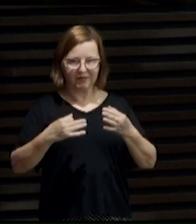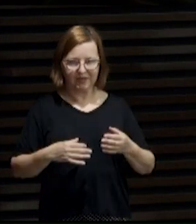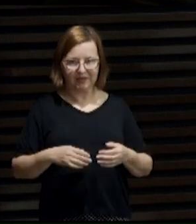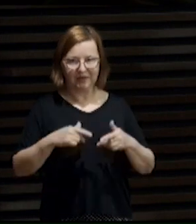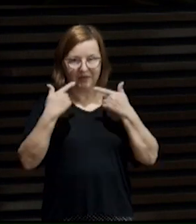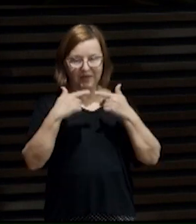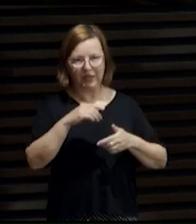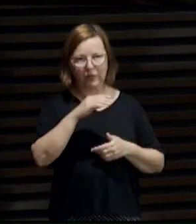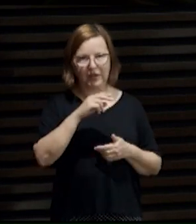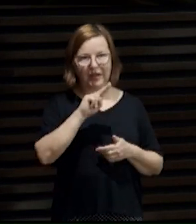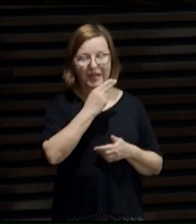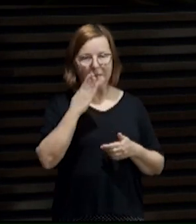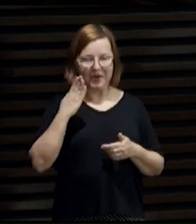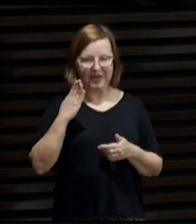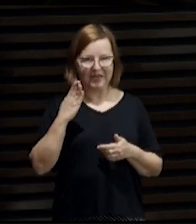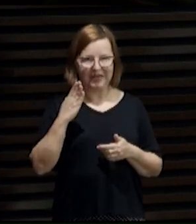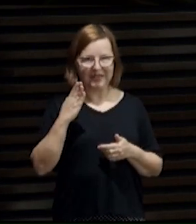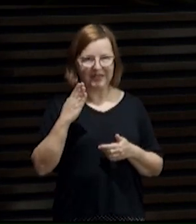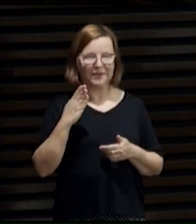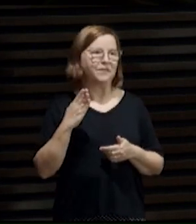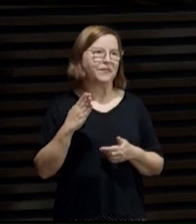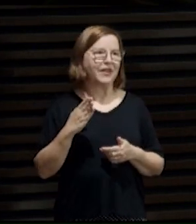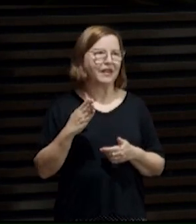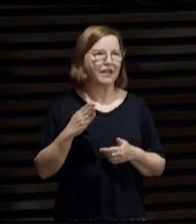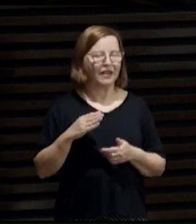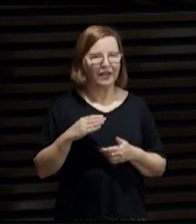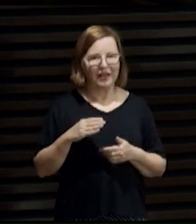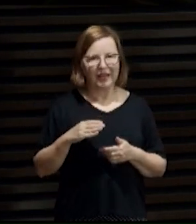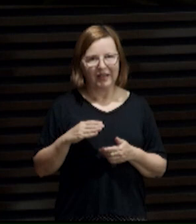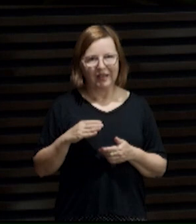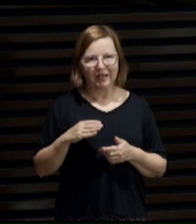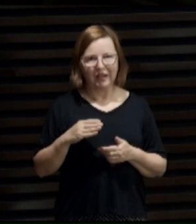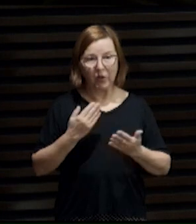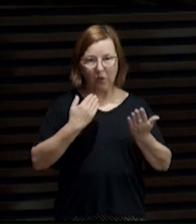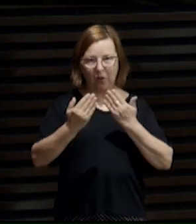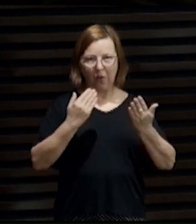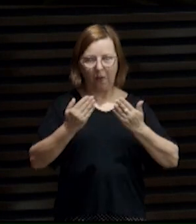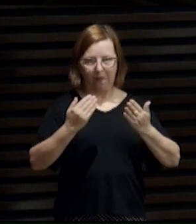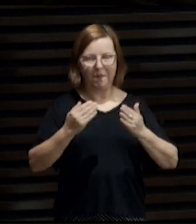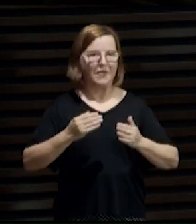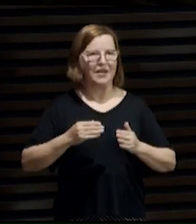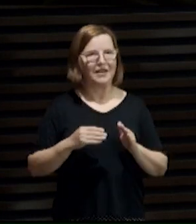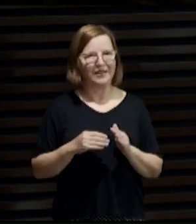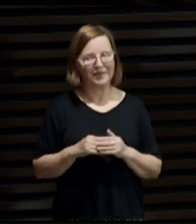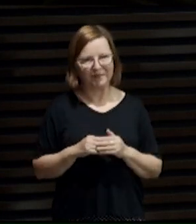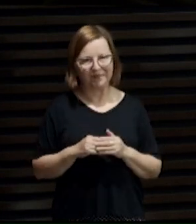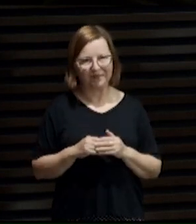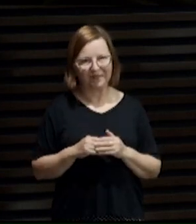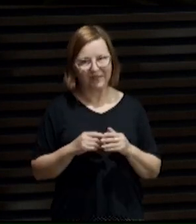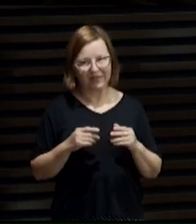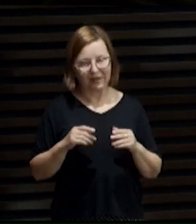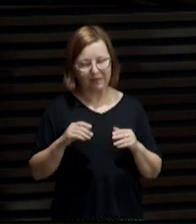com imagens como por meio de paralelos. A imagem aqui é do homem ao redor da mesa com